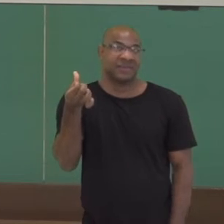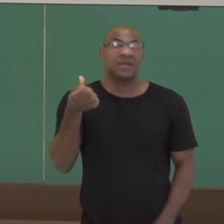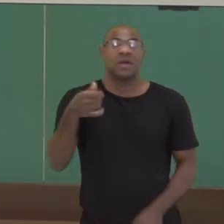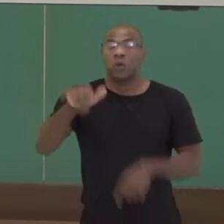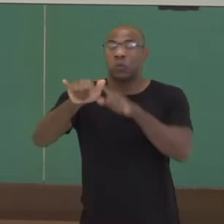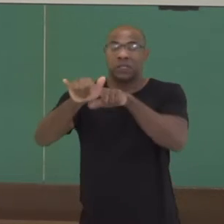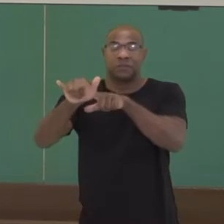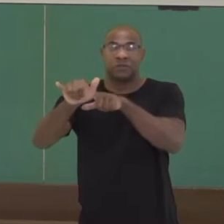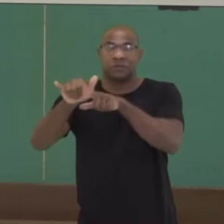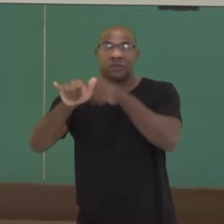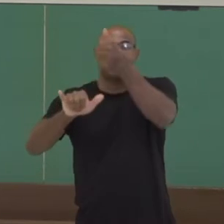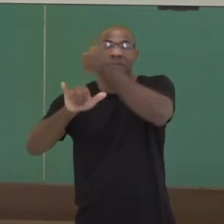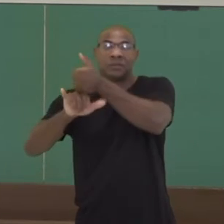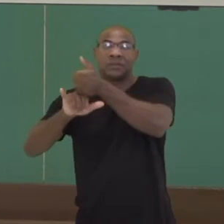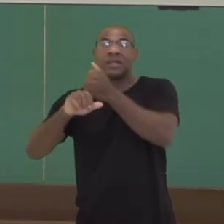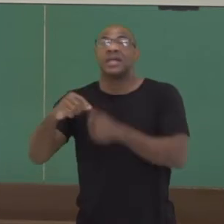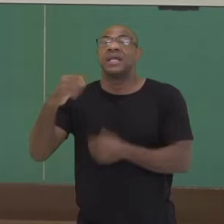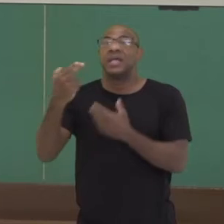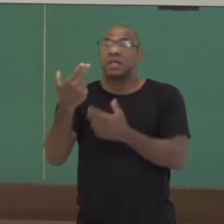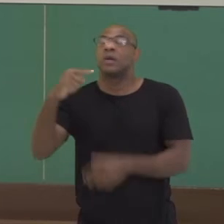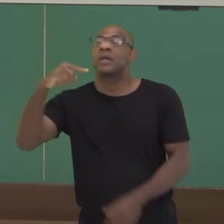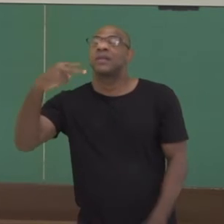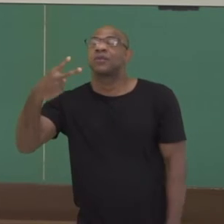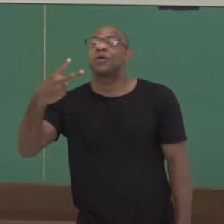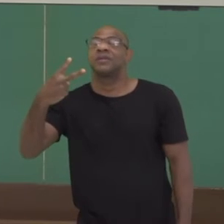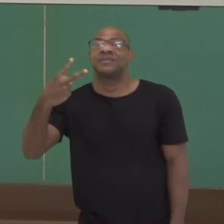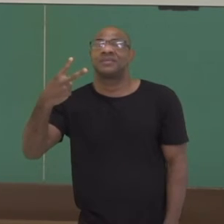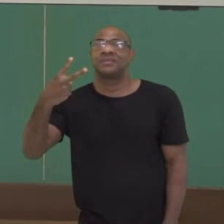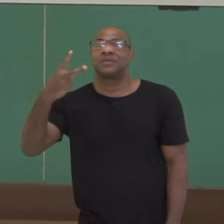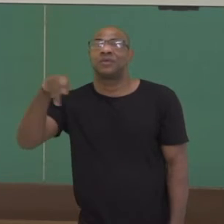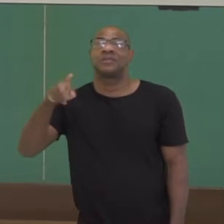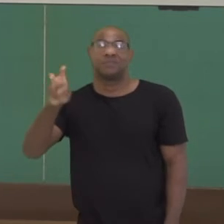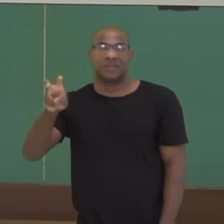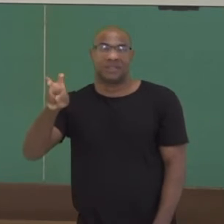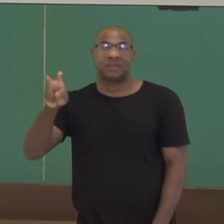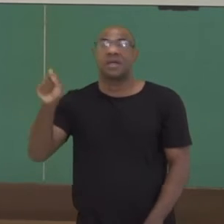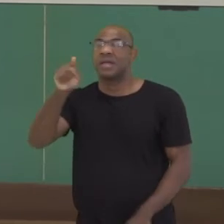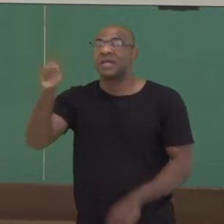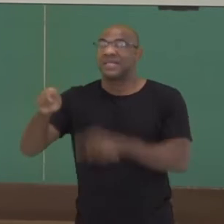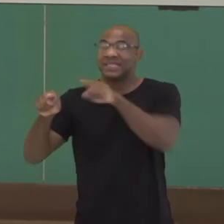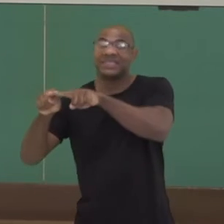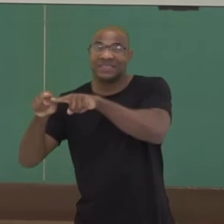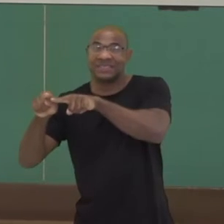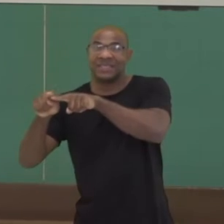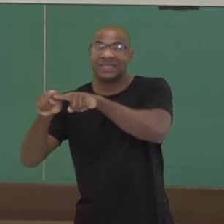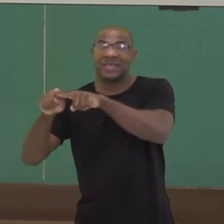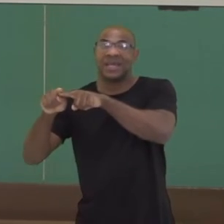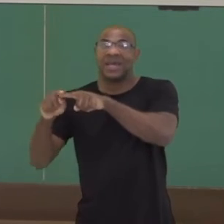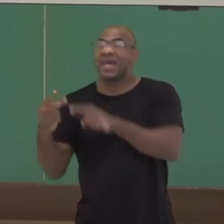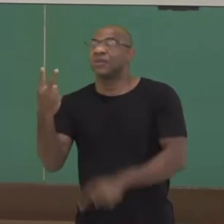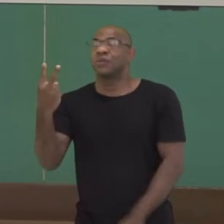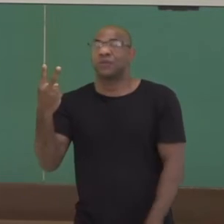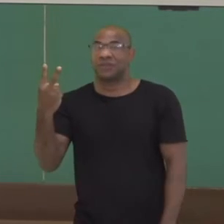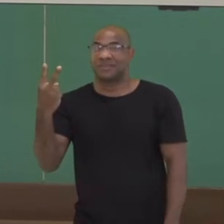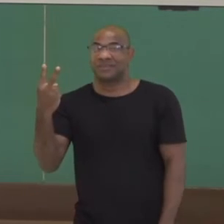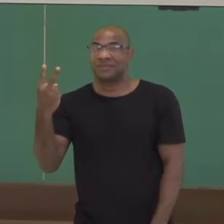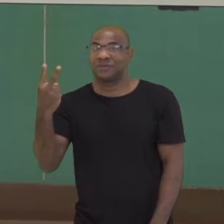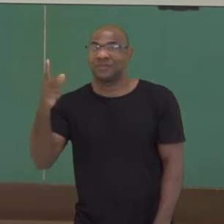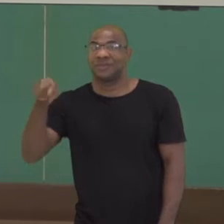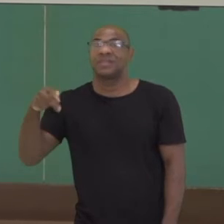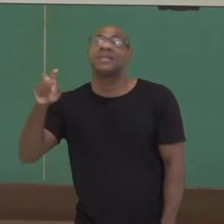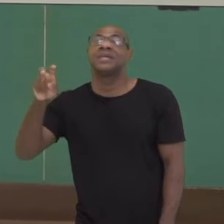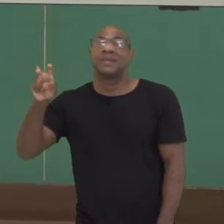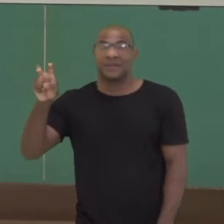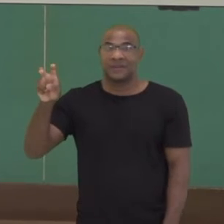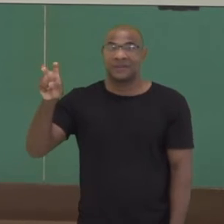y igual a 2,5 e o z é igual a 2 inteiros e meio. Pessoal, o